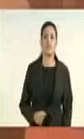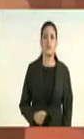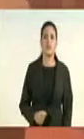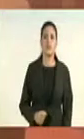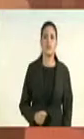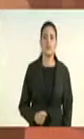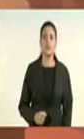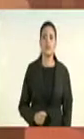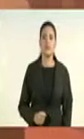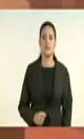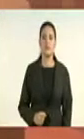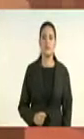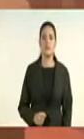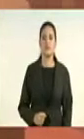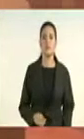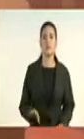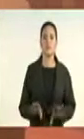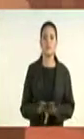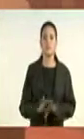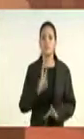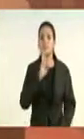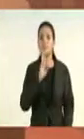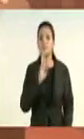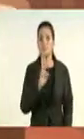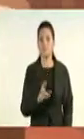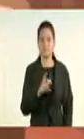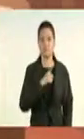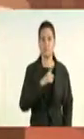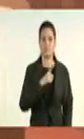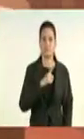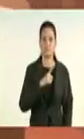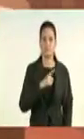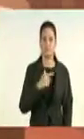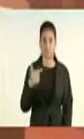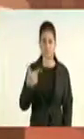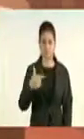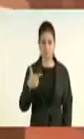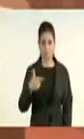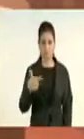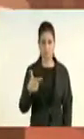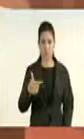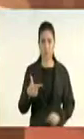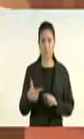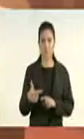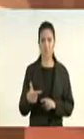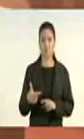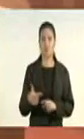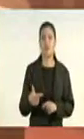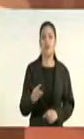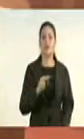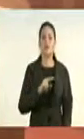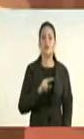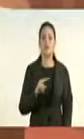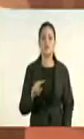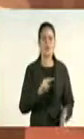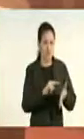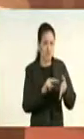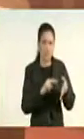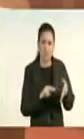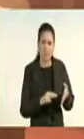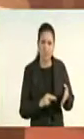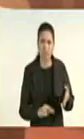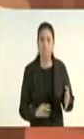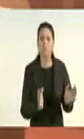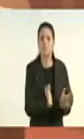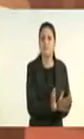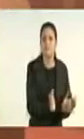foi encaminhada aos seus membros. O segundo ponto refere-se à possibilidade da nomeação de servidor comissionado para compor